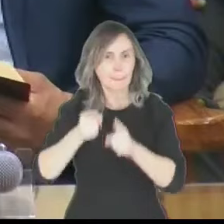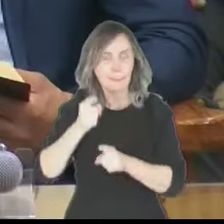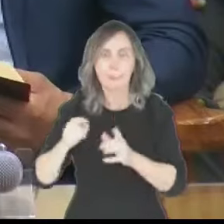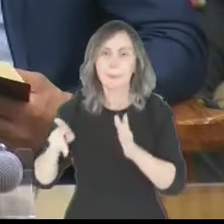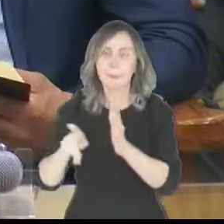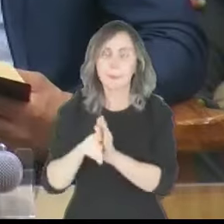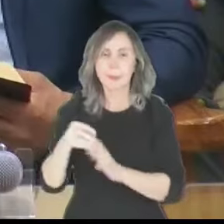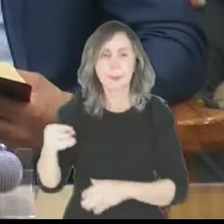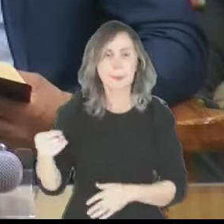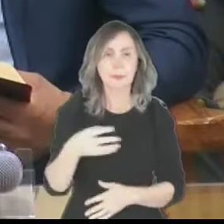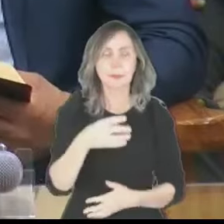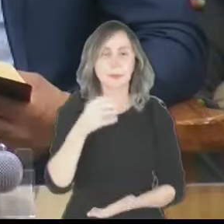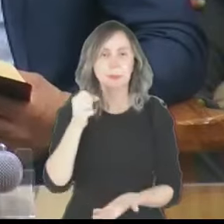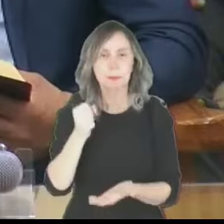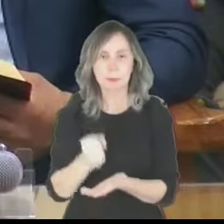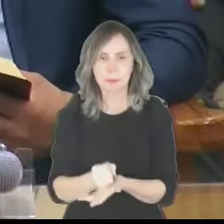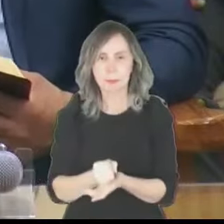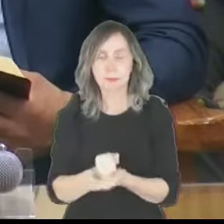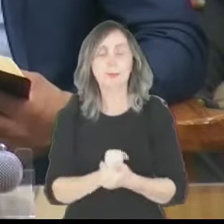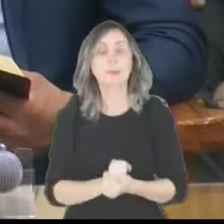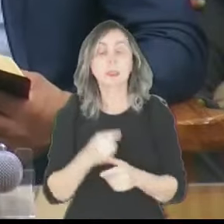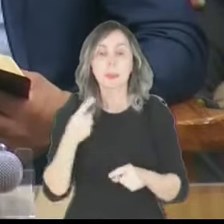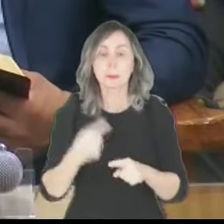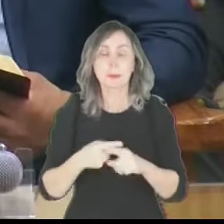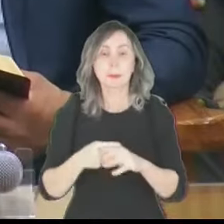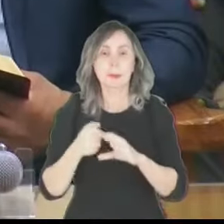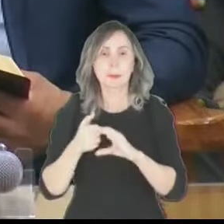porque o cristianismo é imperativo.